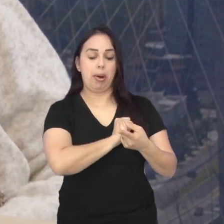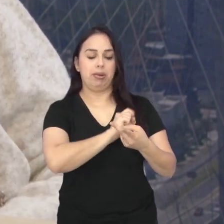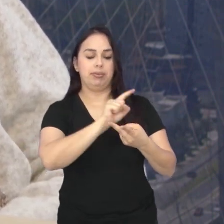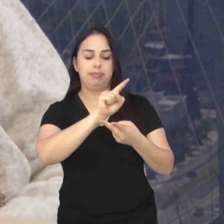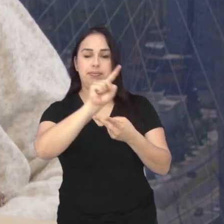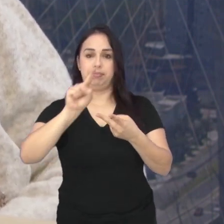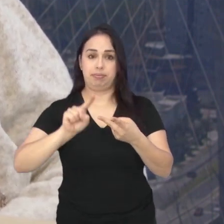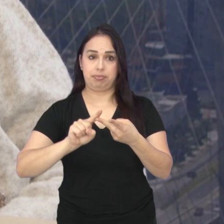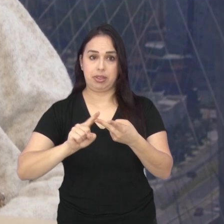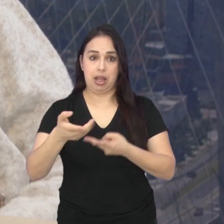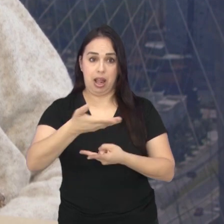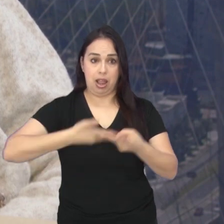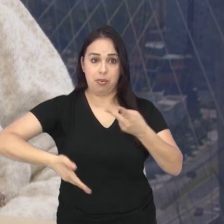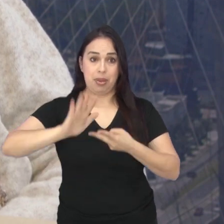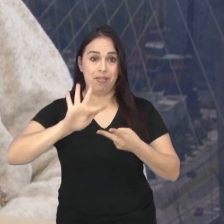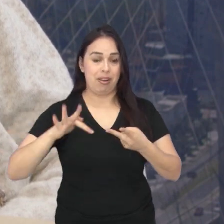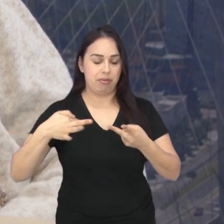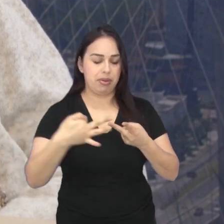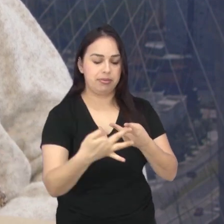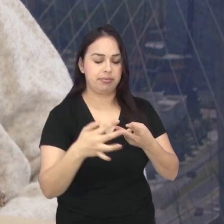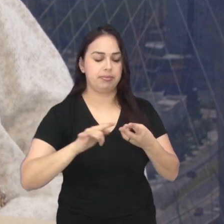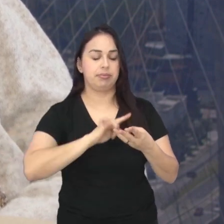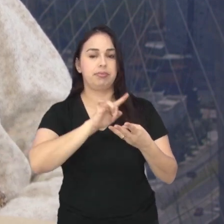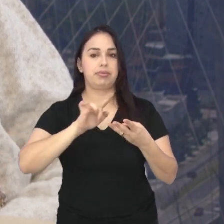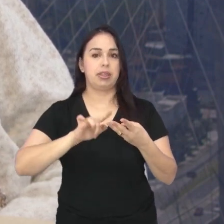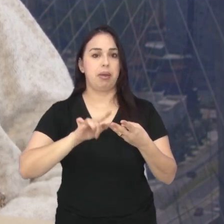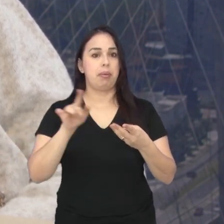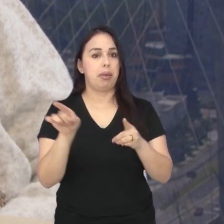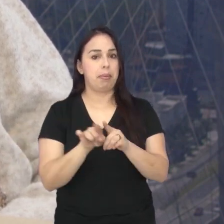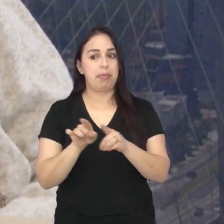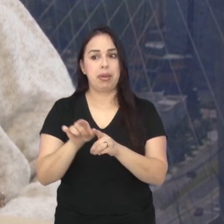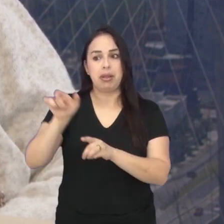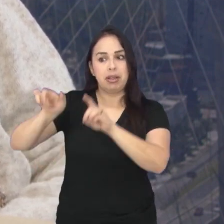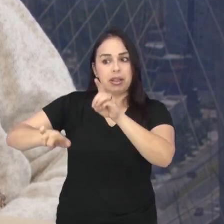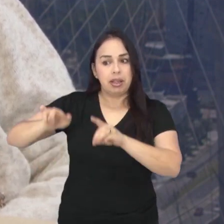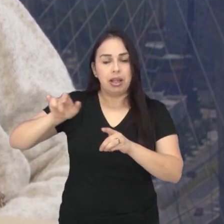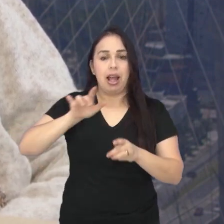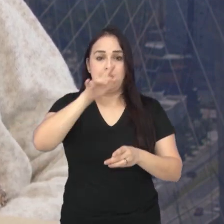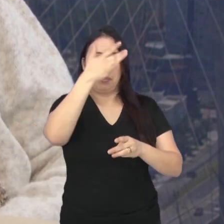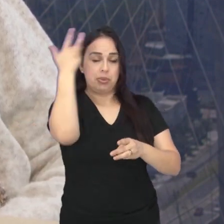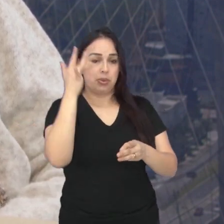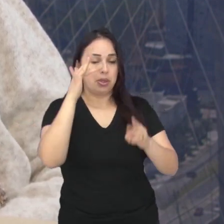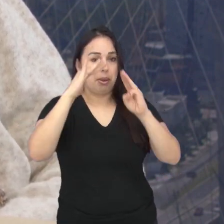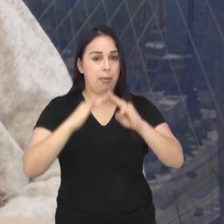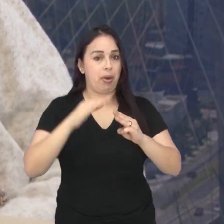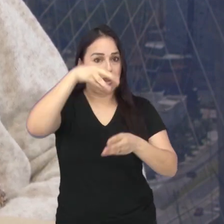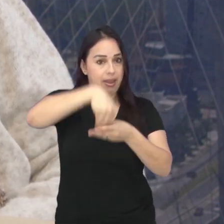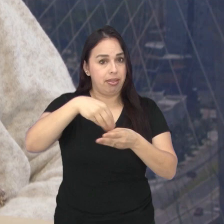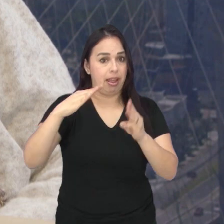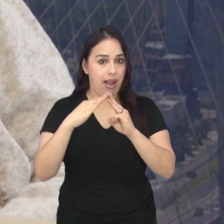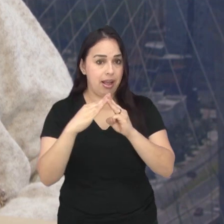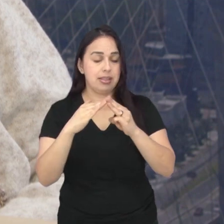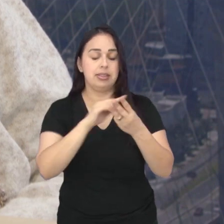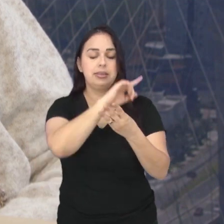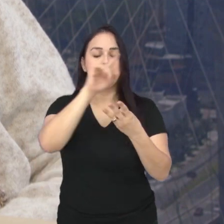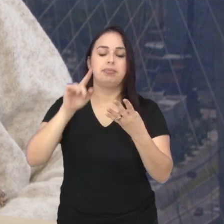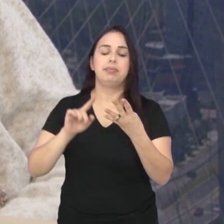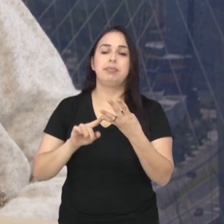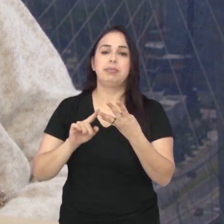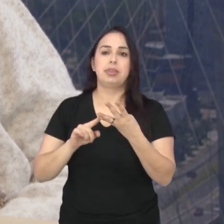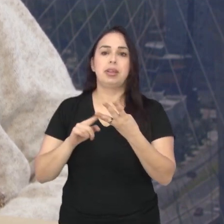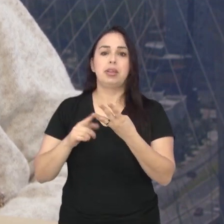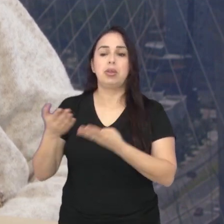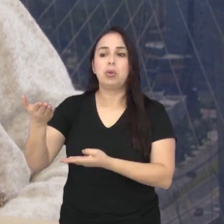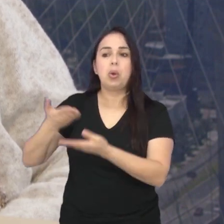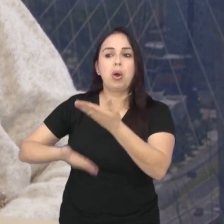o relacionamento familiar, também aqueles que convivem na unidade doméstica, e também quando há